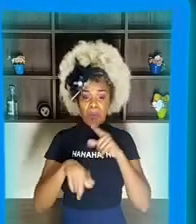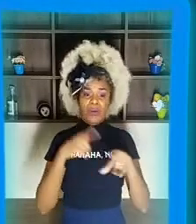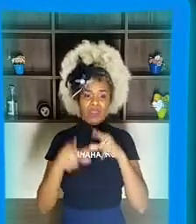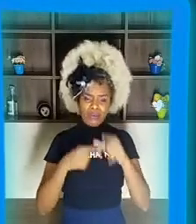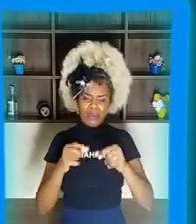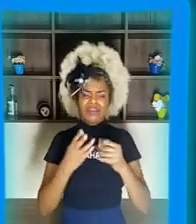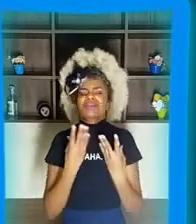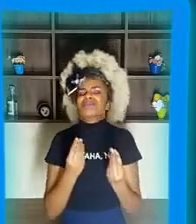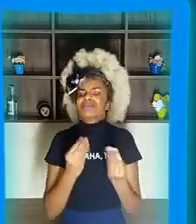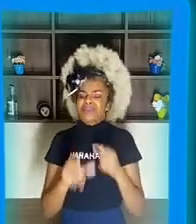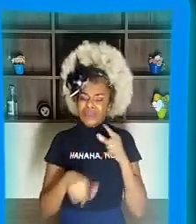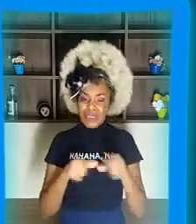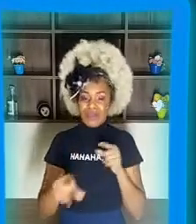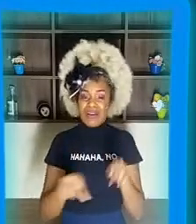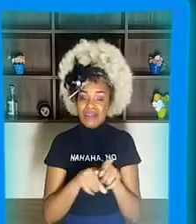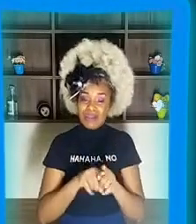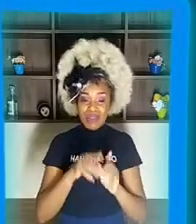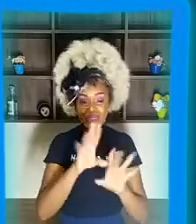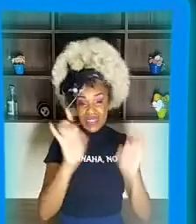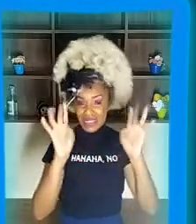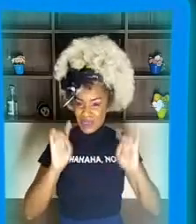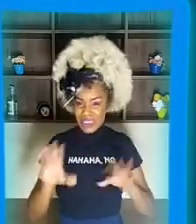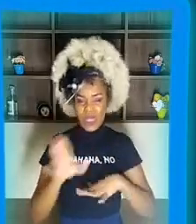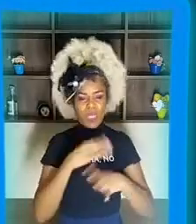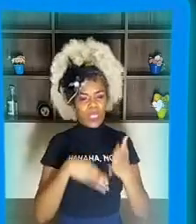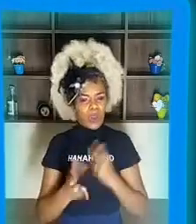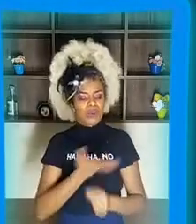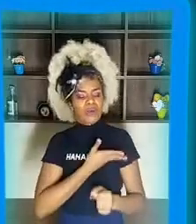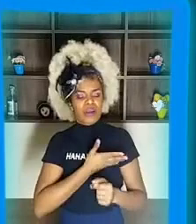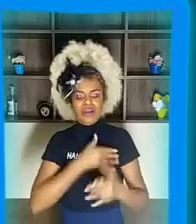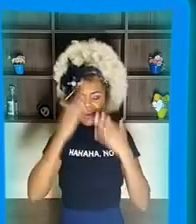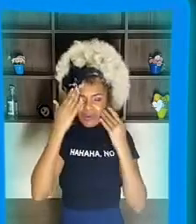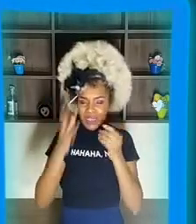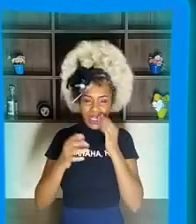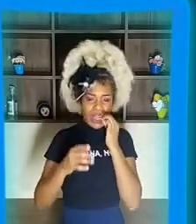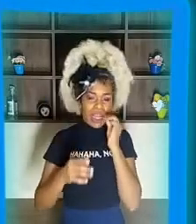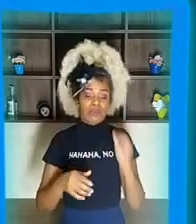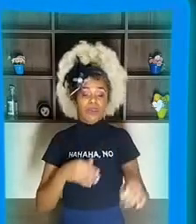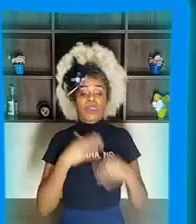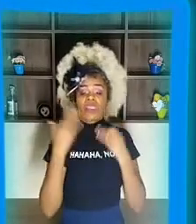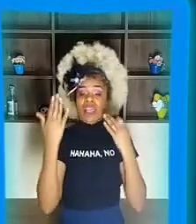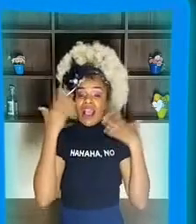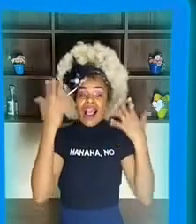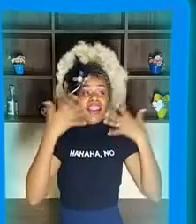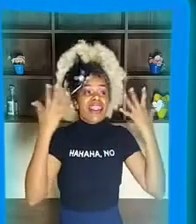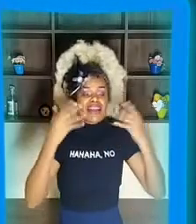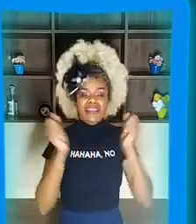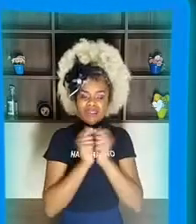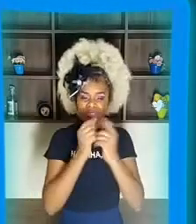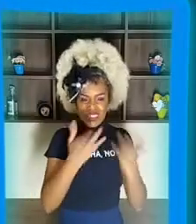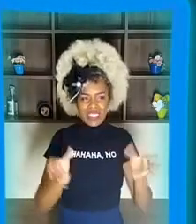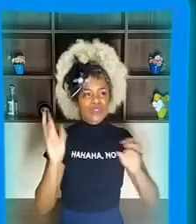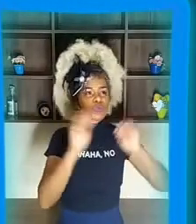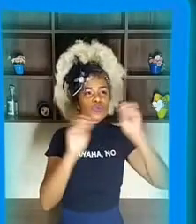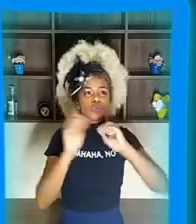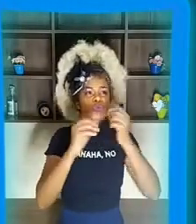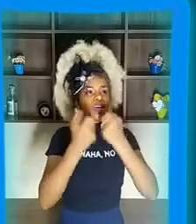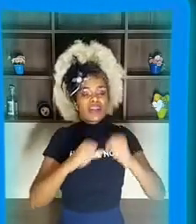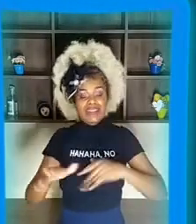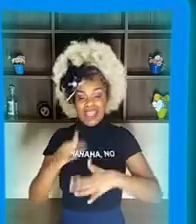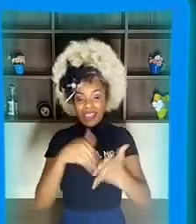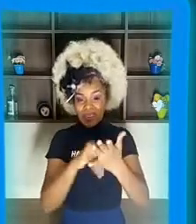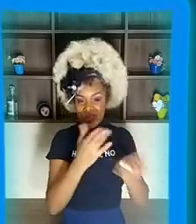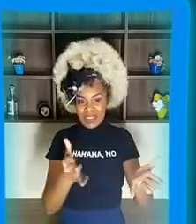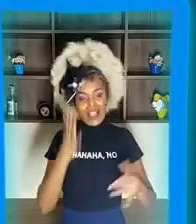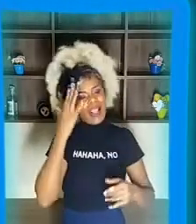ela. E a vocês, em especial, todos os companheiros, muito obrigado. Uma alegria ter estado aqui com vocês. Beijo muito grande para todos. E